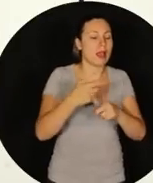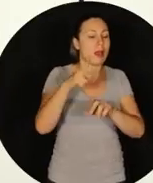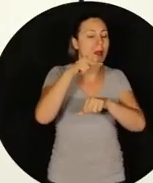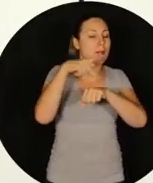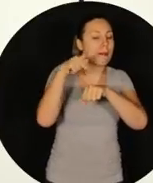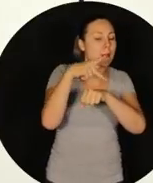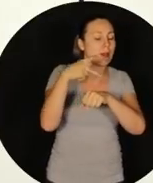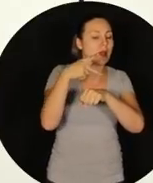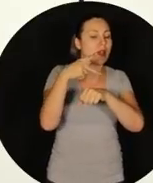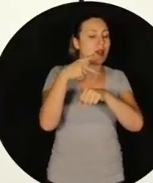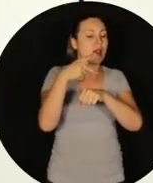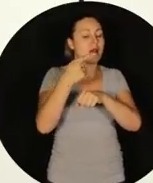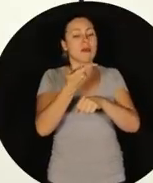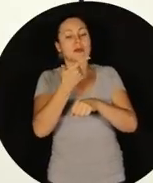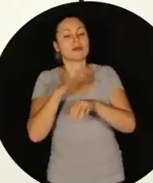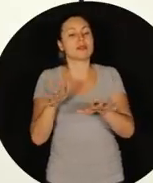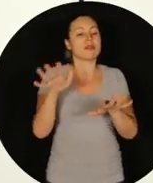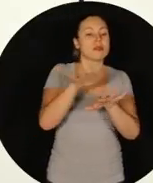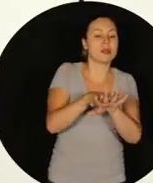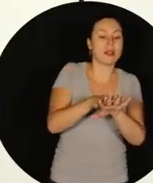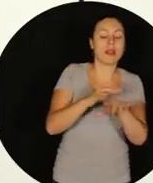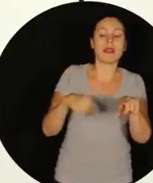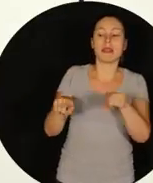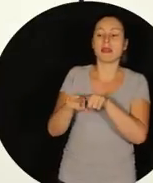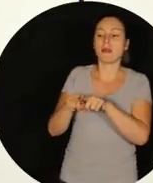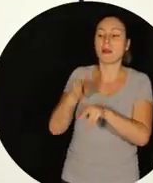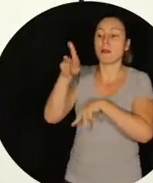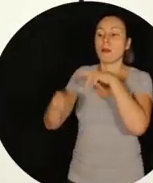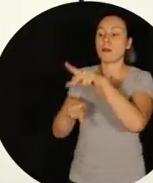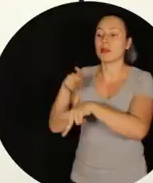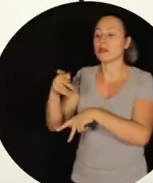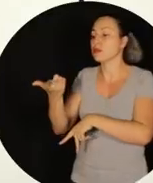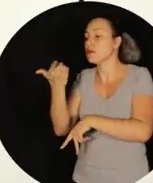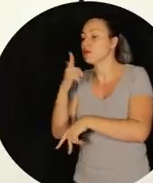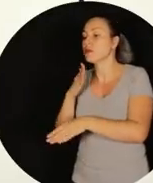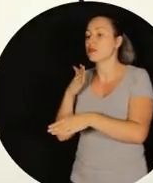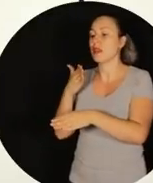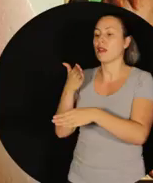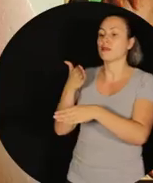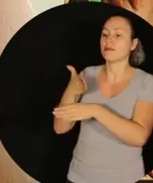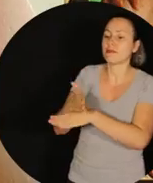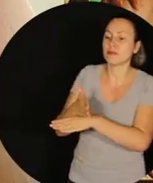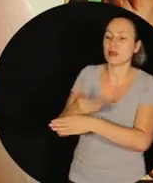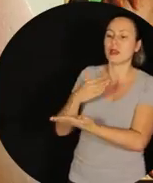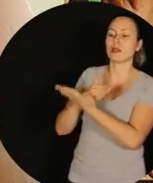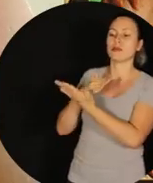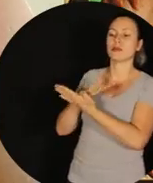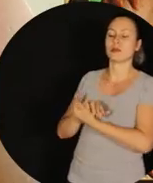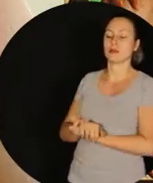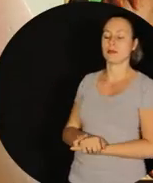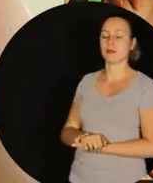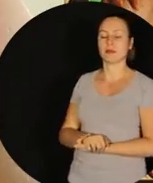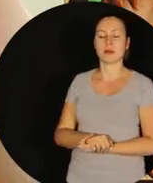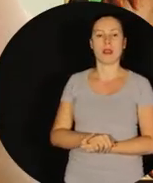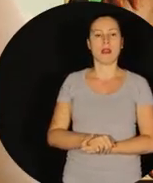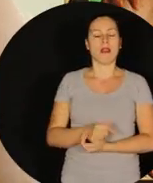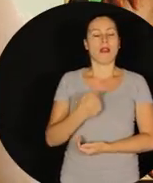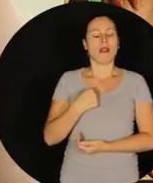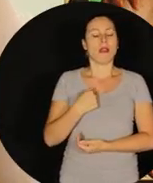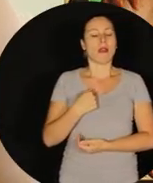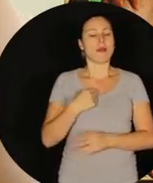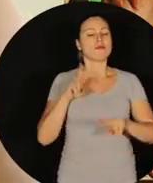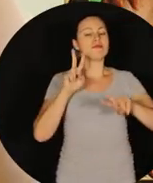para aquele serviço de uma forma inclusiva, tanto para a nossa população que não consegue acessar. Eu sou uma ex-presidiária